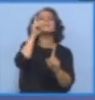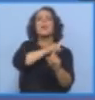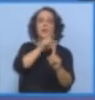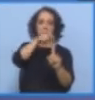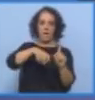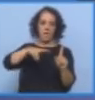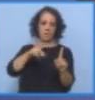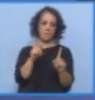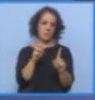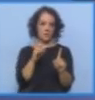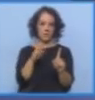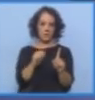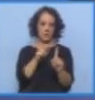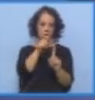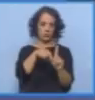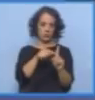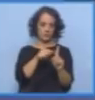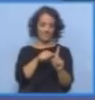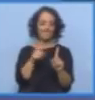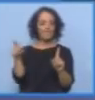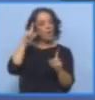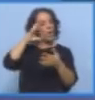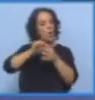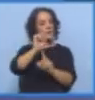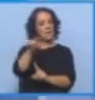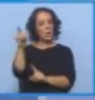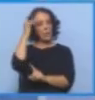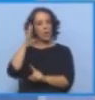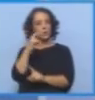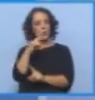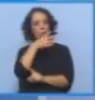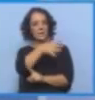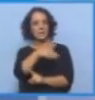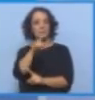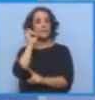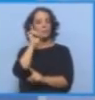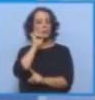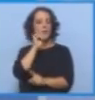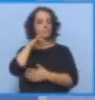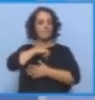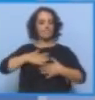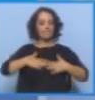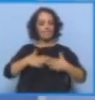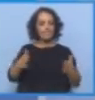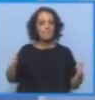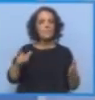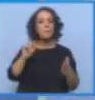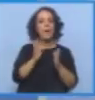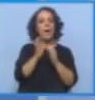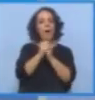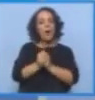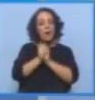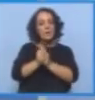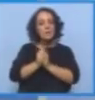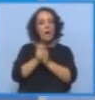faz todo sentido, pegando naquilo que o Padre João estava a dizer da importância do serviço e ligando um pouco à oração da coleta que nos lembra